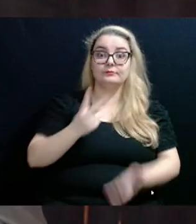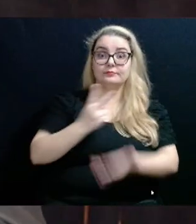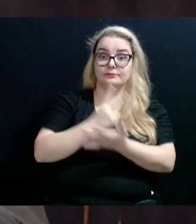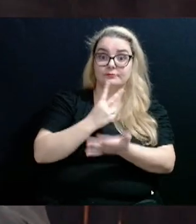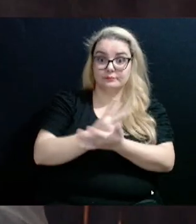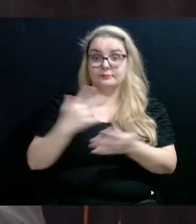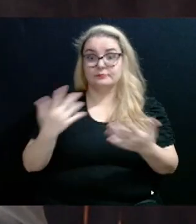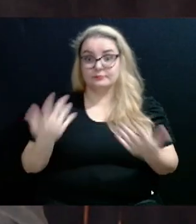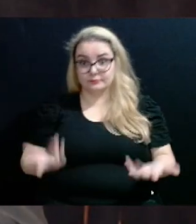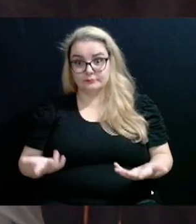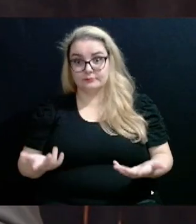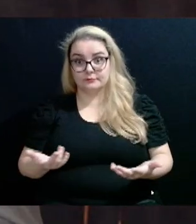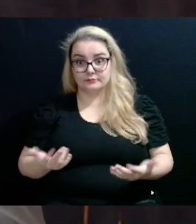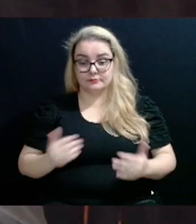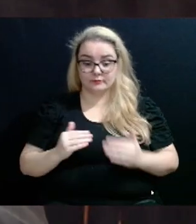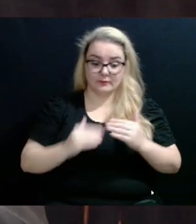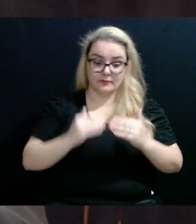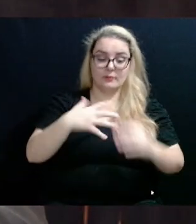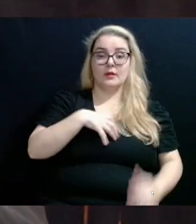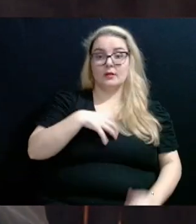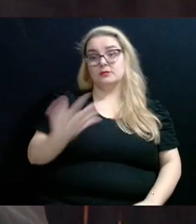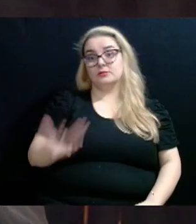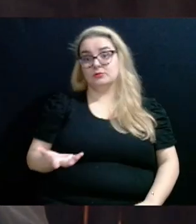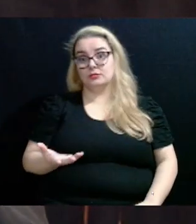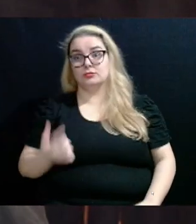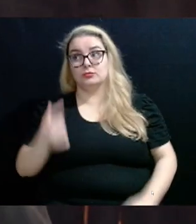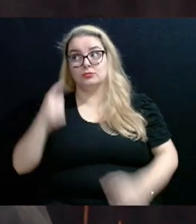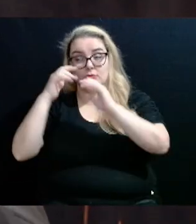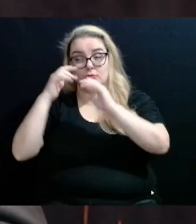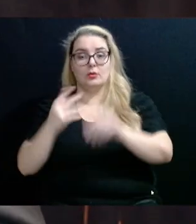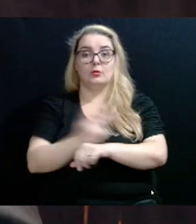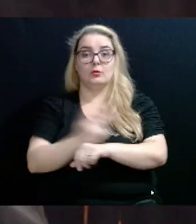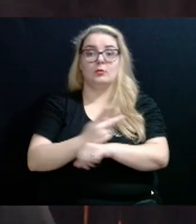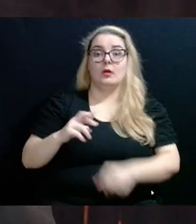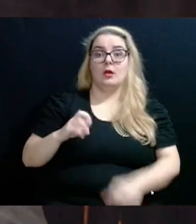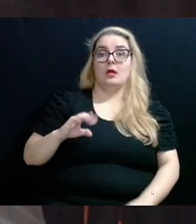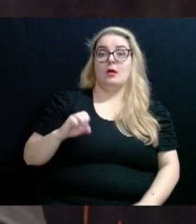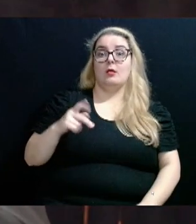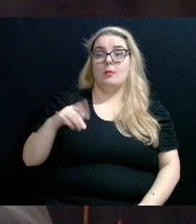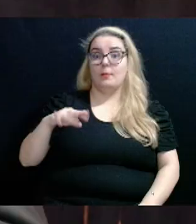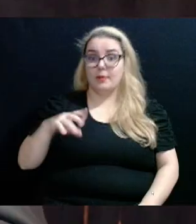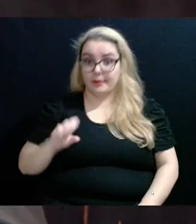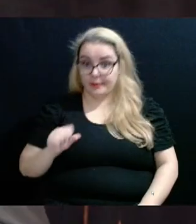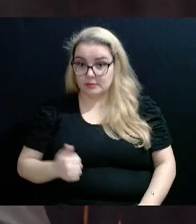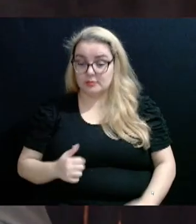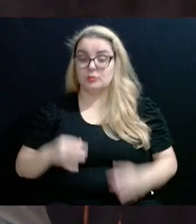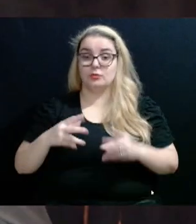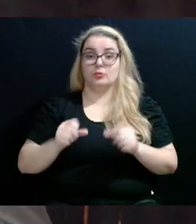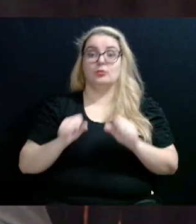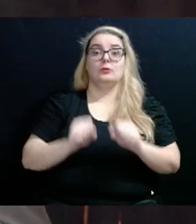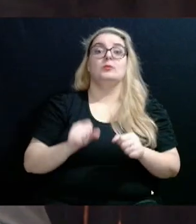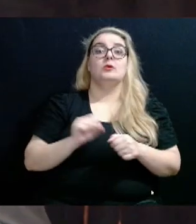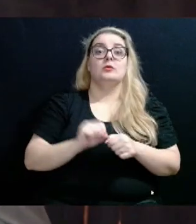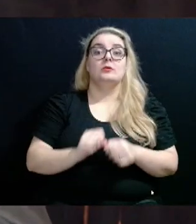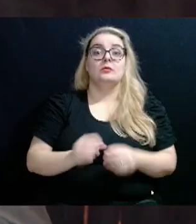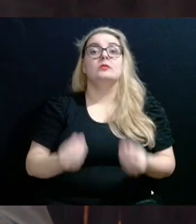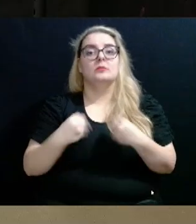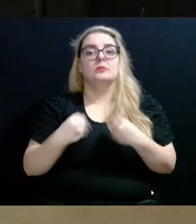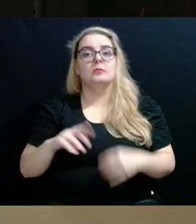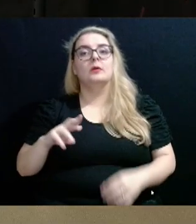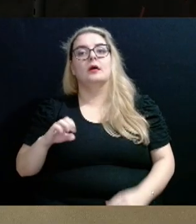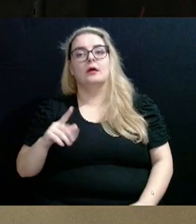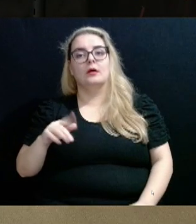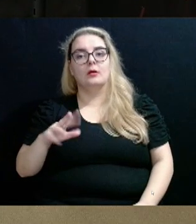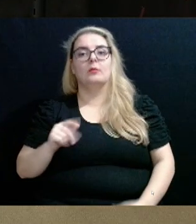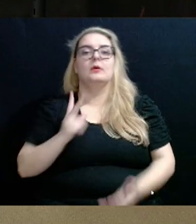maneira, né? O nosso cérebro sempre busca por recompensas. Então tudo que eu posso fazer que vai me trazer uma recompensa, eu vou buscar todas as vezes. É por isso, então,